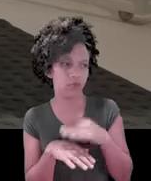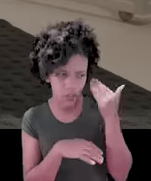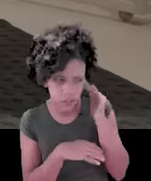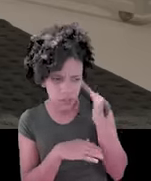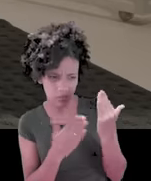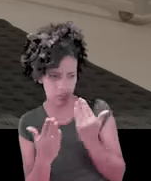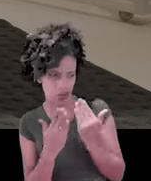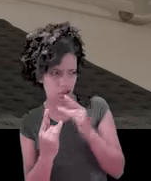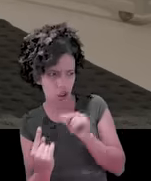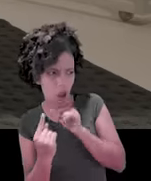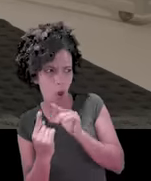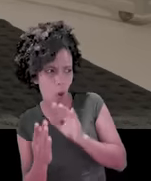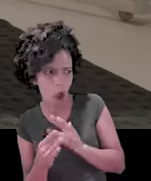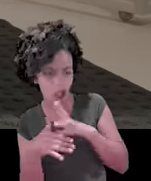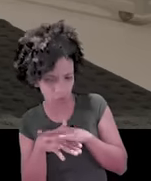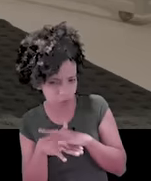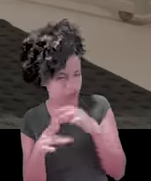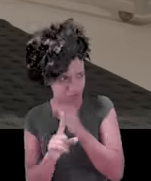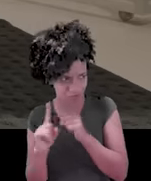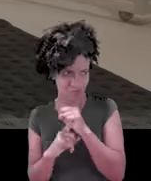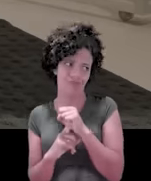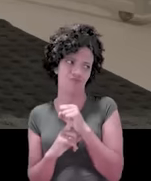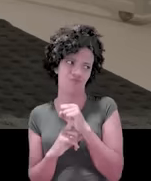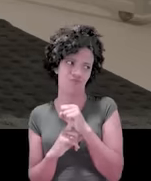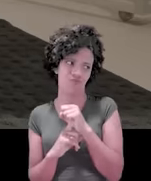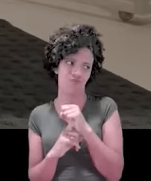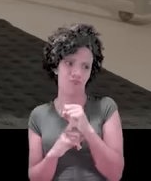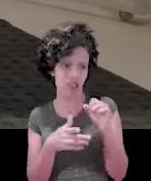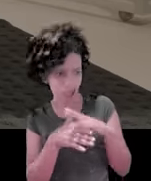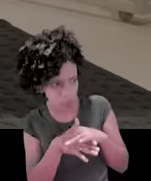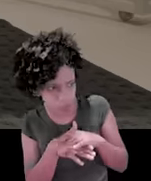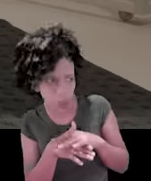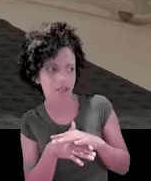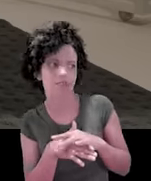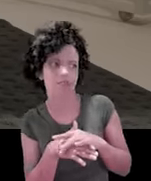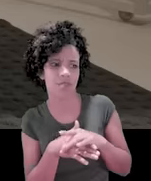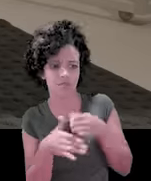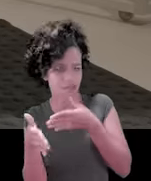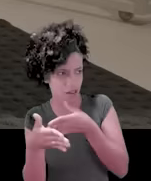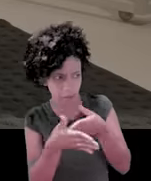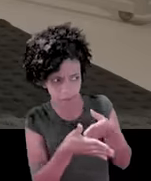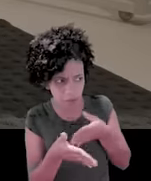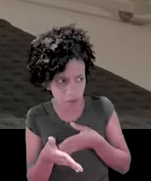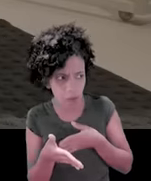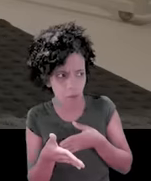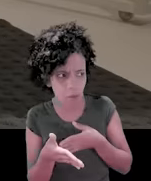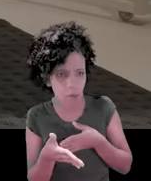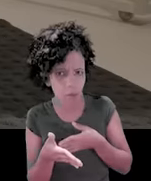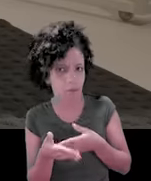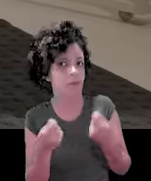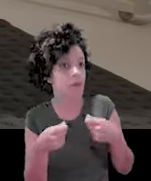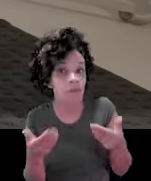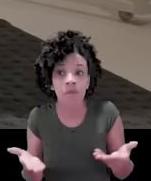Ah entendi até onde vai a doença da sociedade a doença dessa dessa dessa dessa limitação a